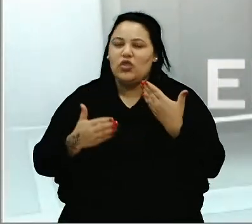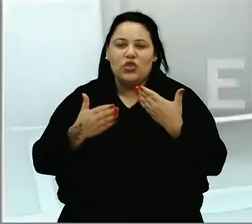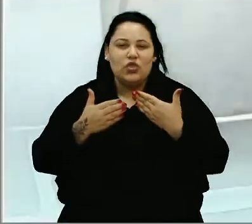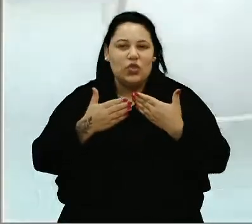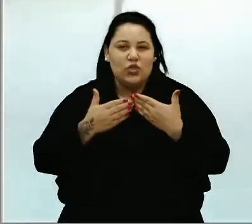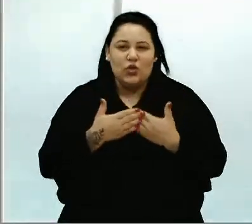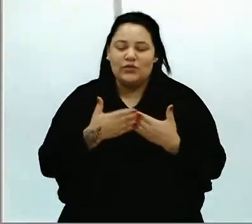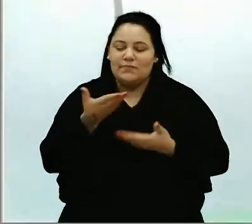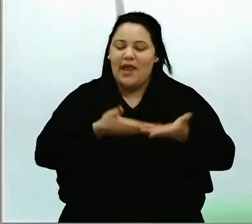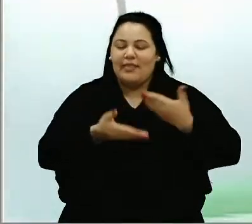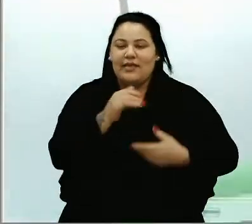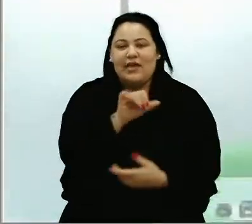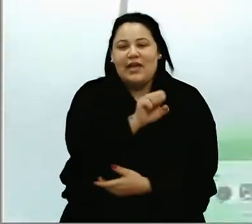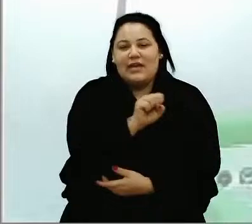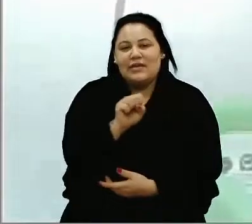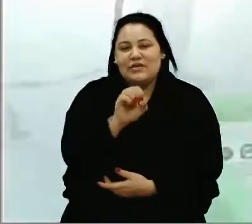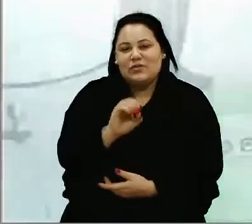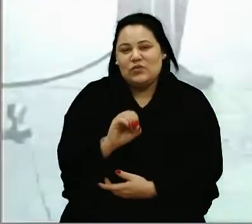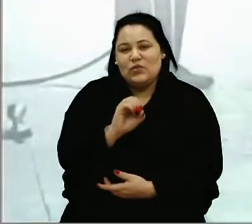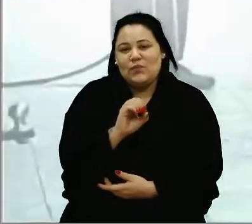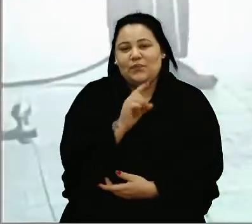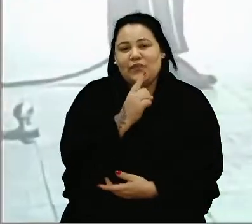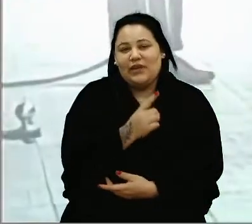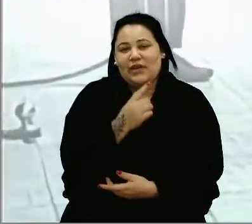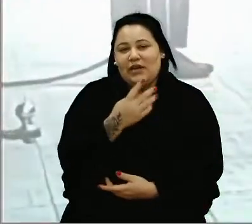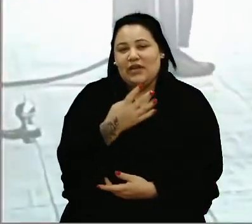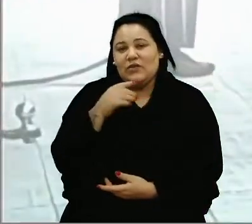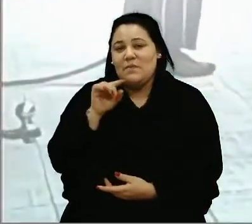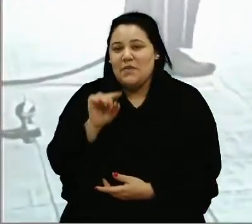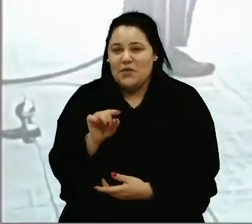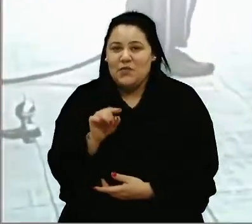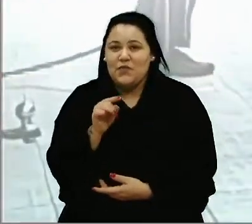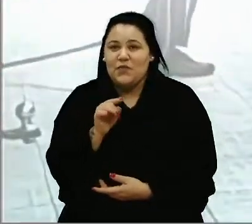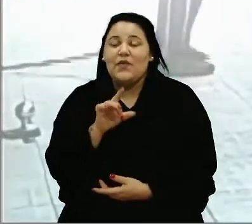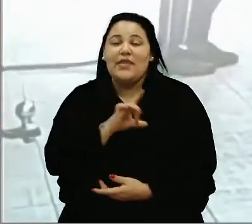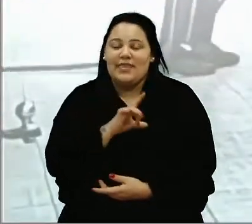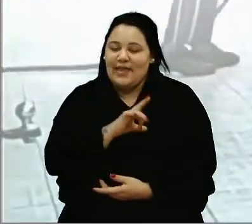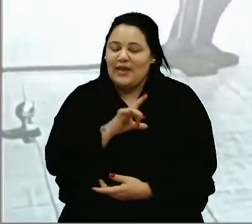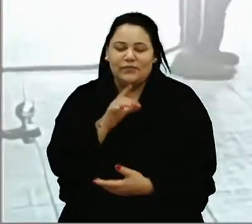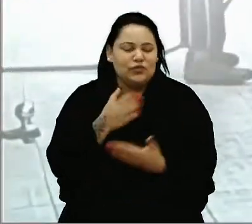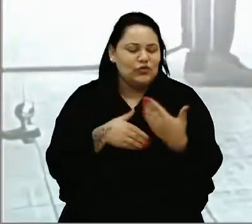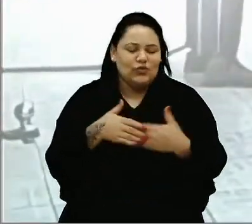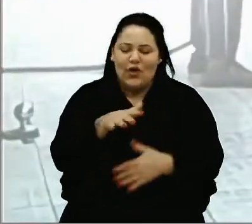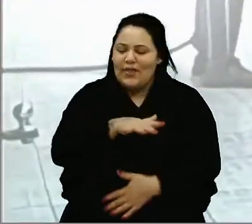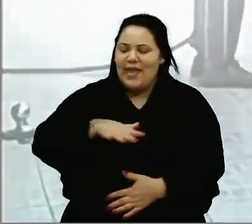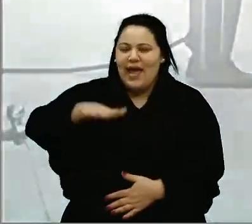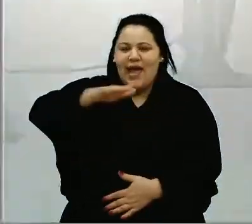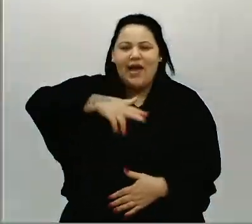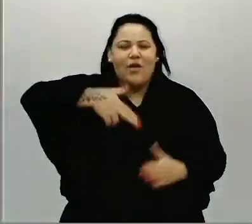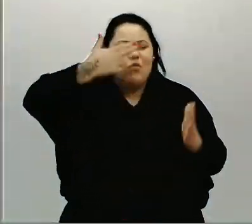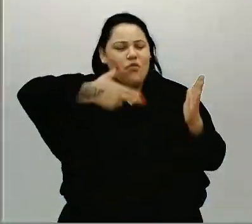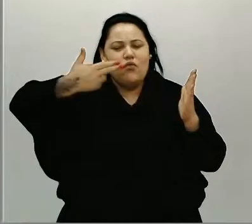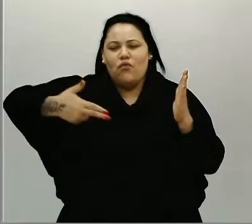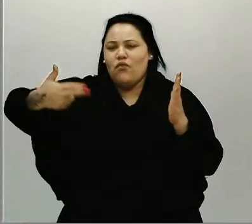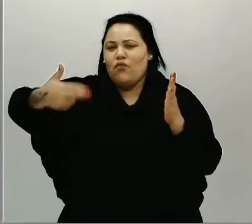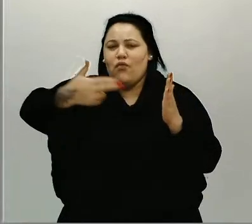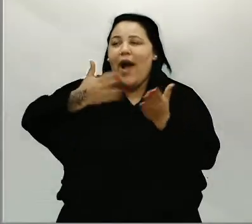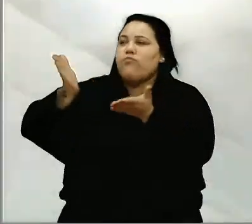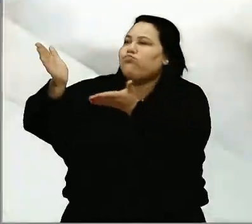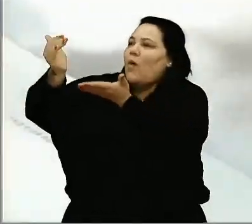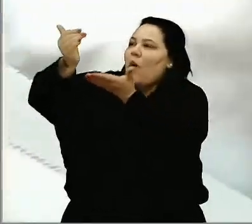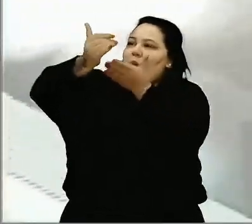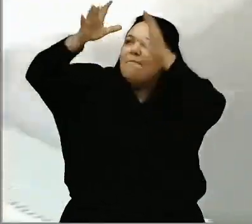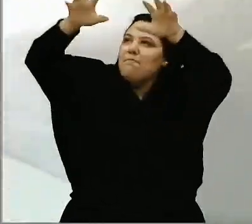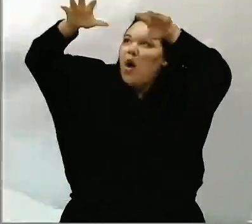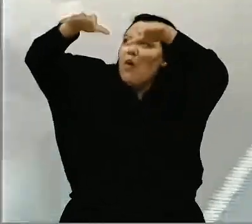ISO 14000 foram adotadas. Toda a água utilizada na oficina de lavagem de automóveis é captada da água da chuva. Todos